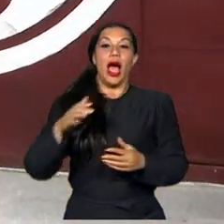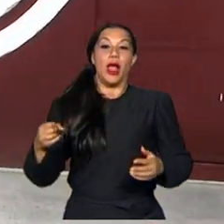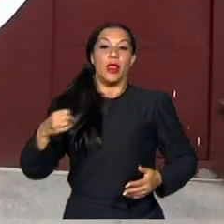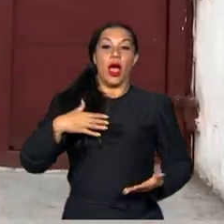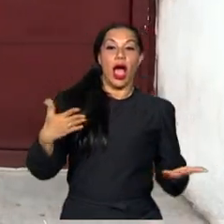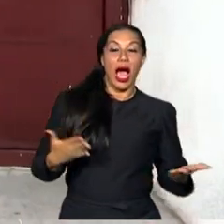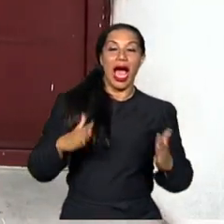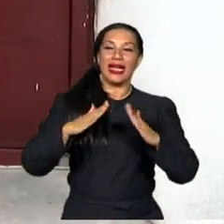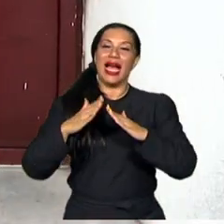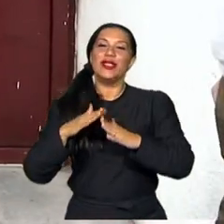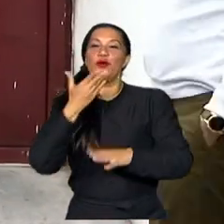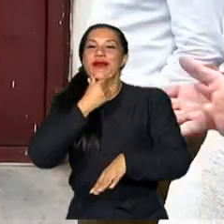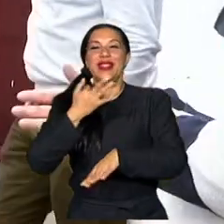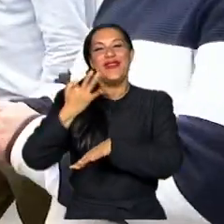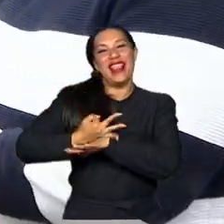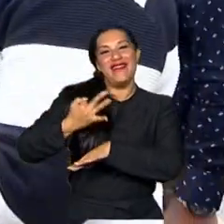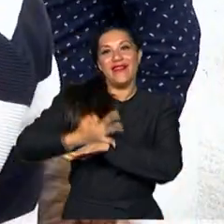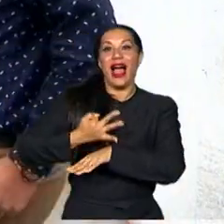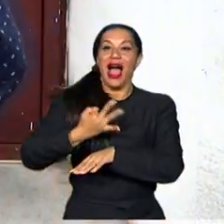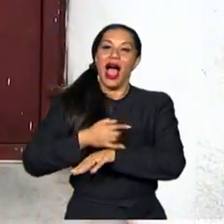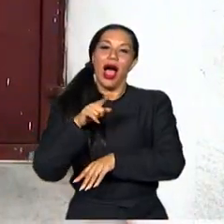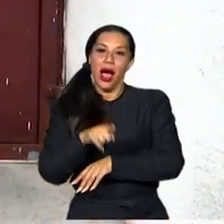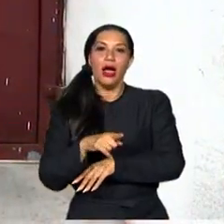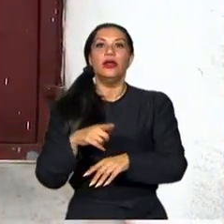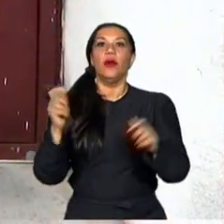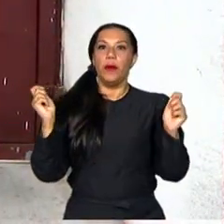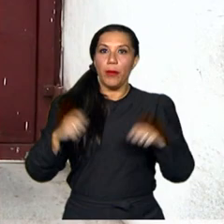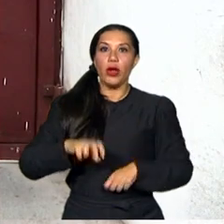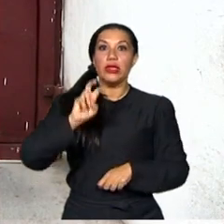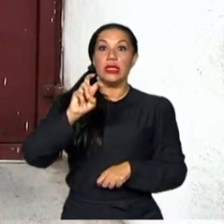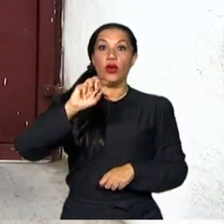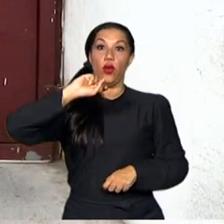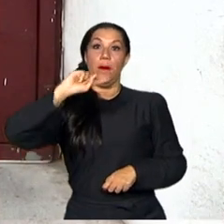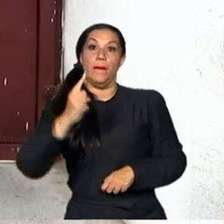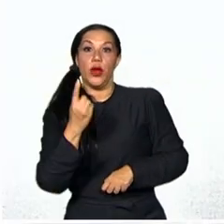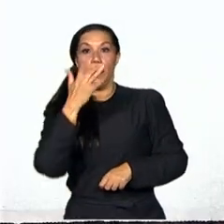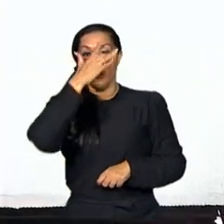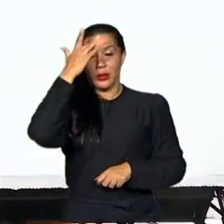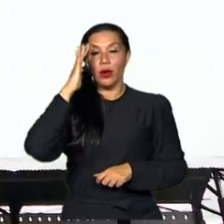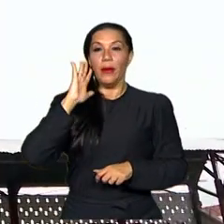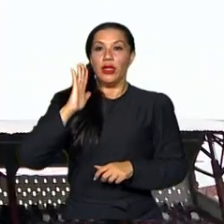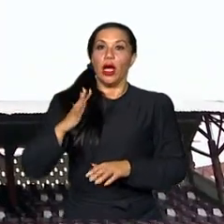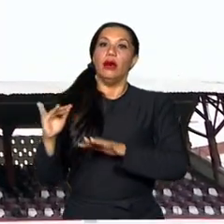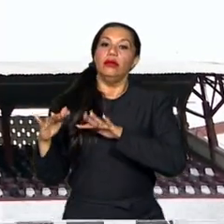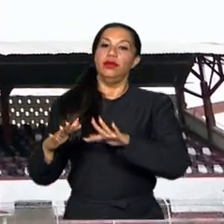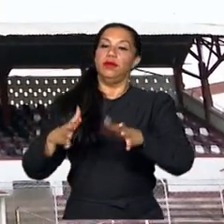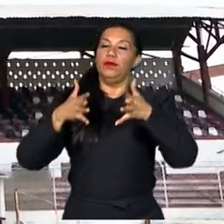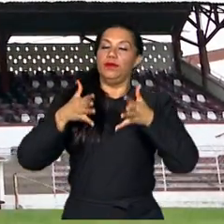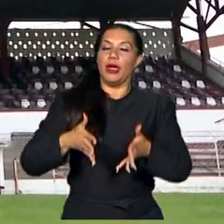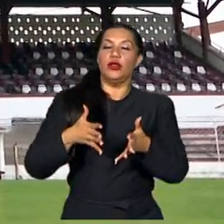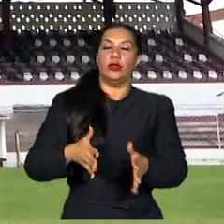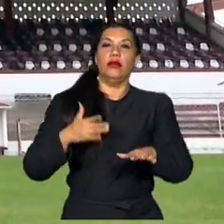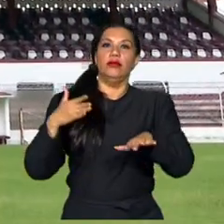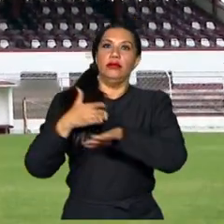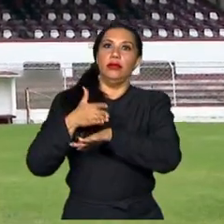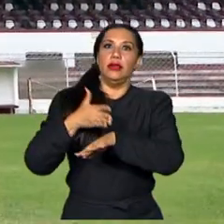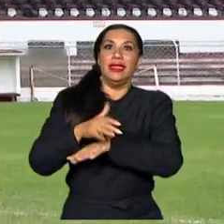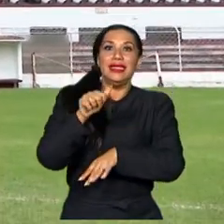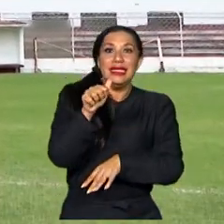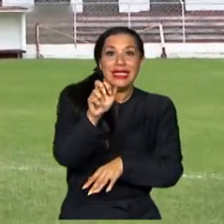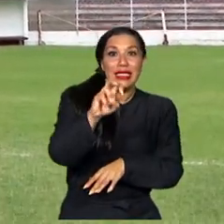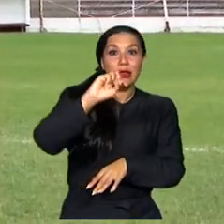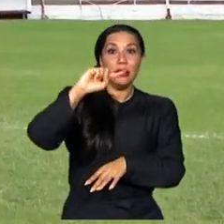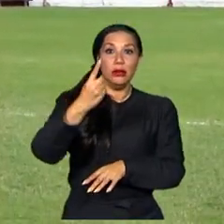do moleque travesso tem capacidade para 5 mil pessoas, mas já abrigou partidas com a presença de 15